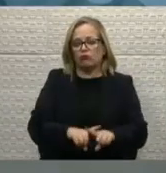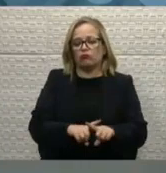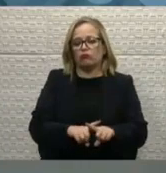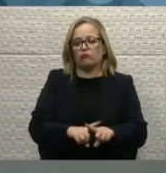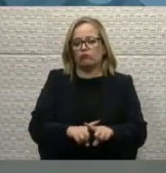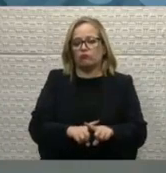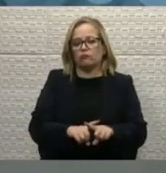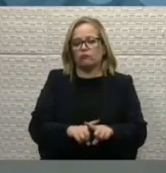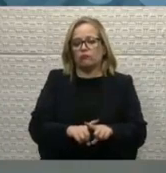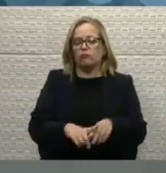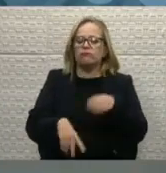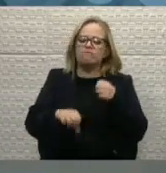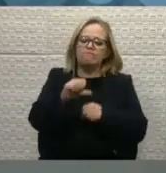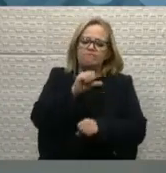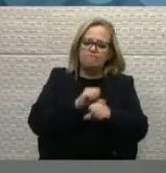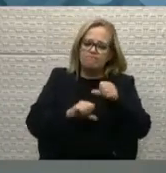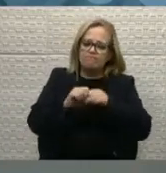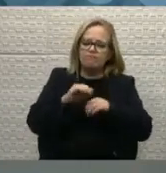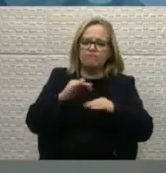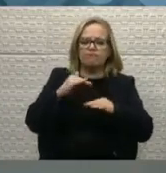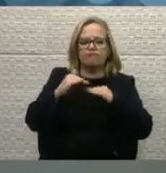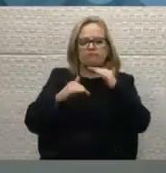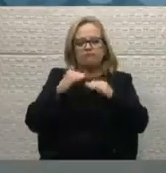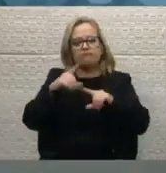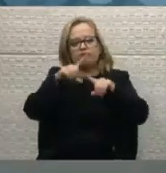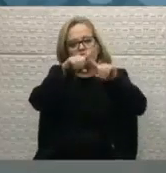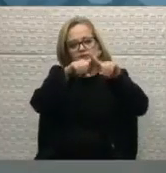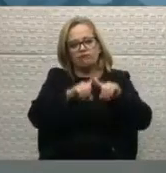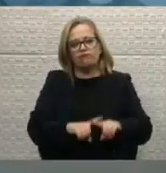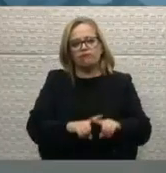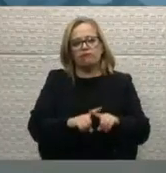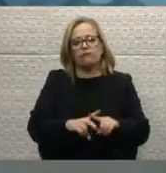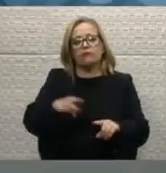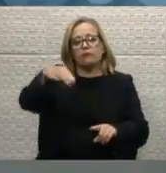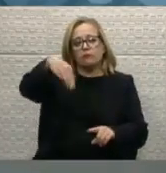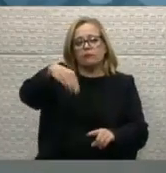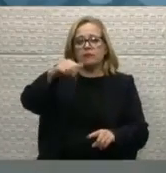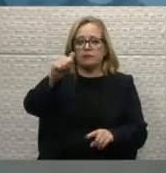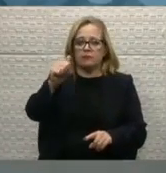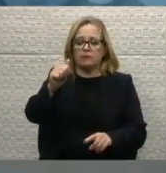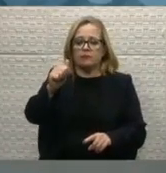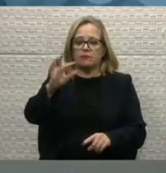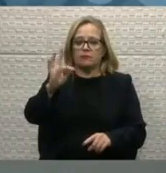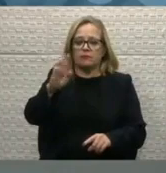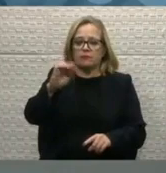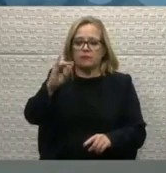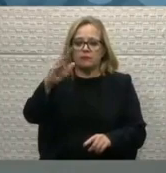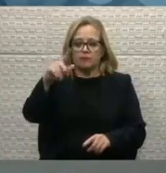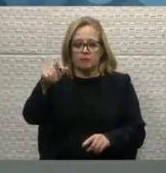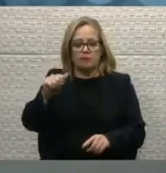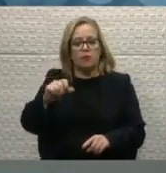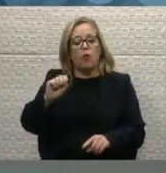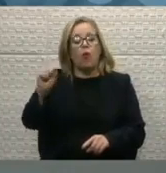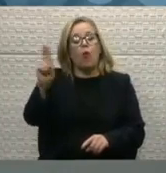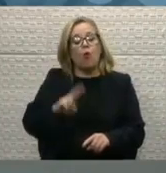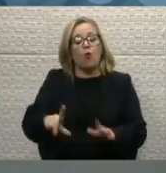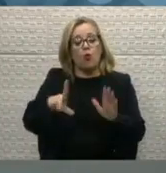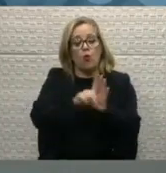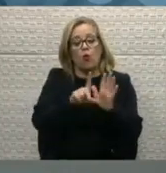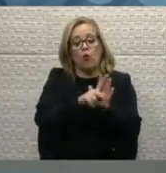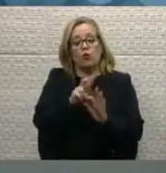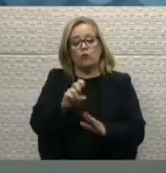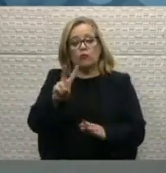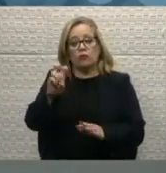eu vou converter todo esse processo de multiplicar matriz por vetor ou aplicar a lei da transformação sobre o